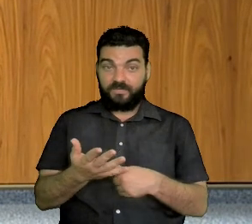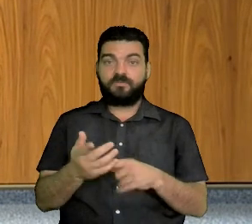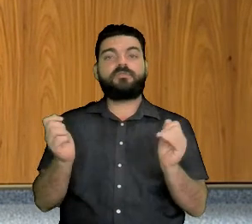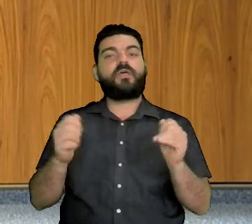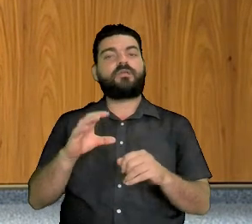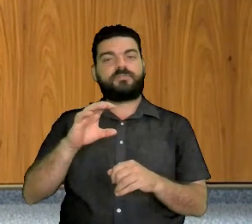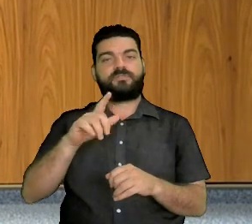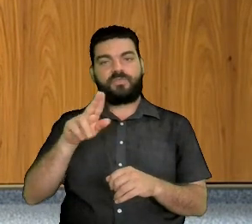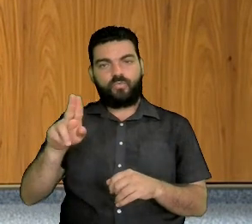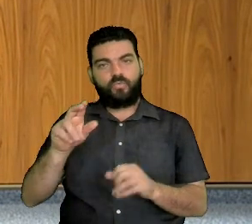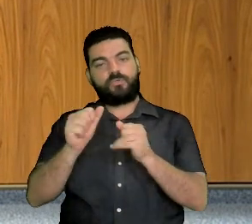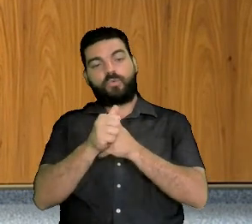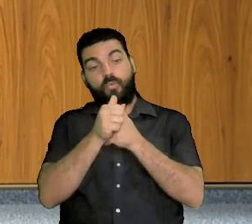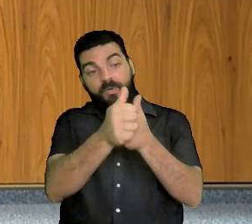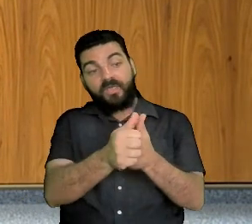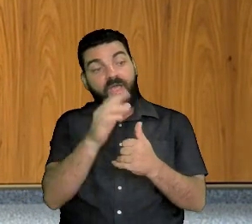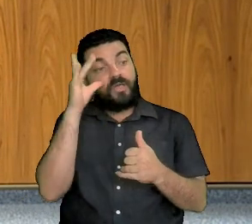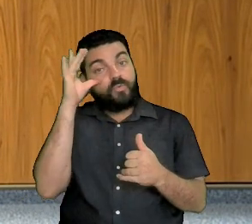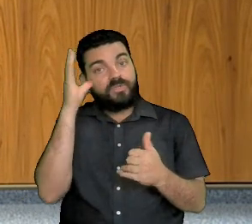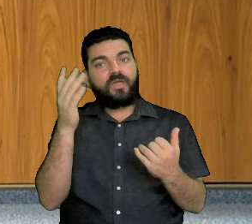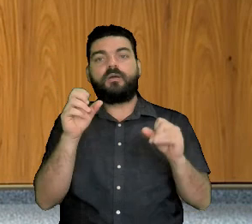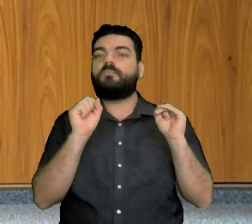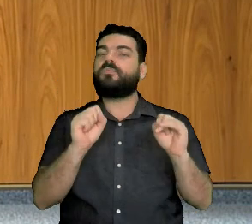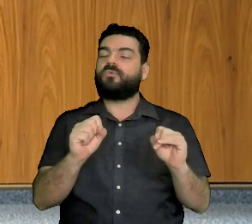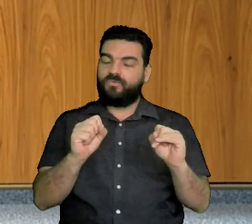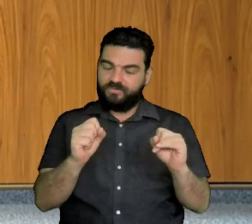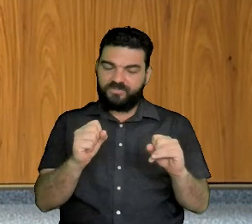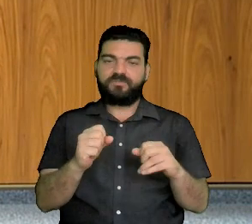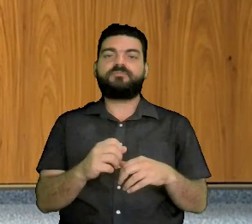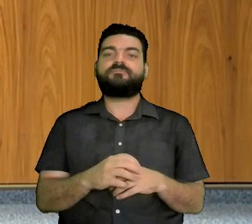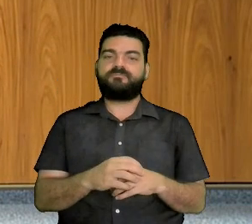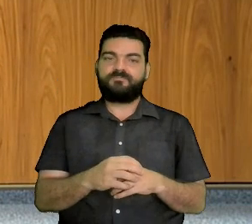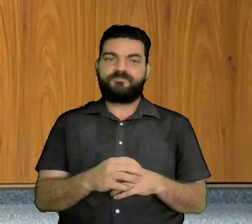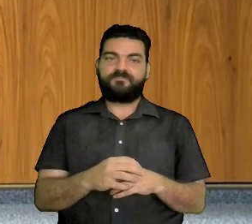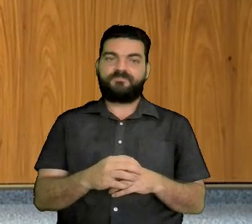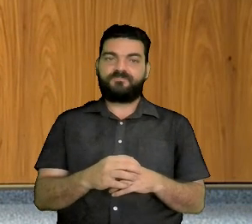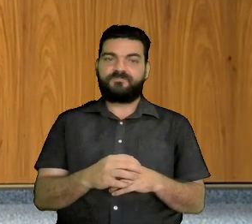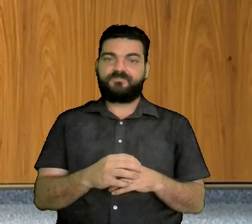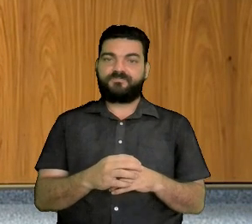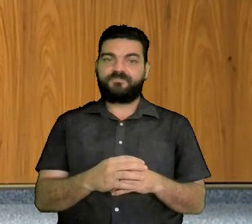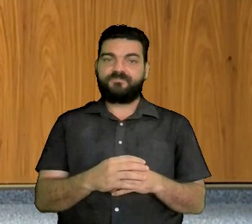Geral da União acompanhe a implementação desse